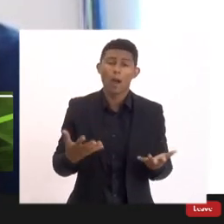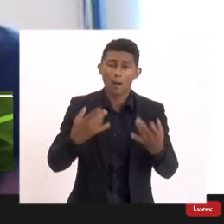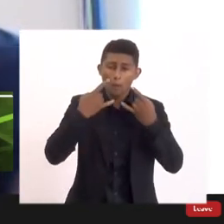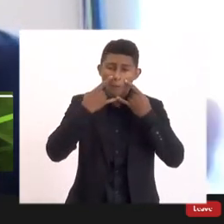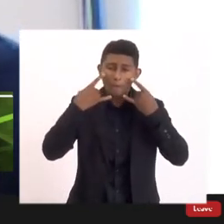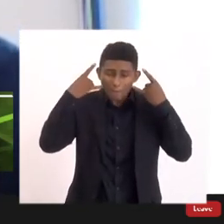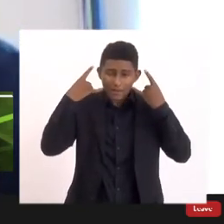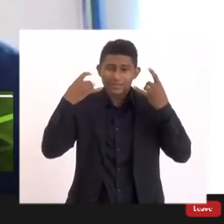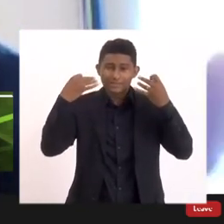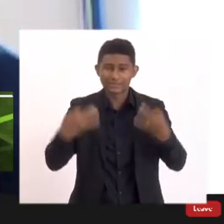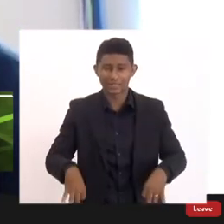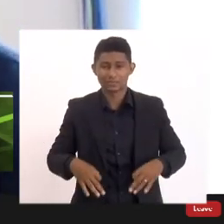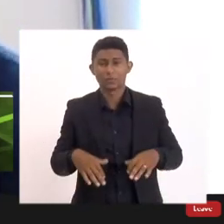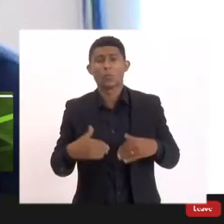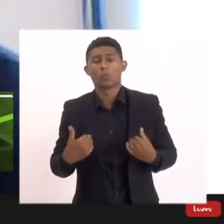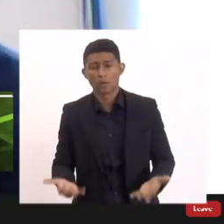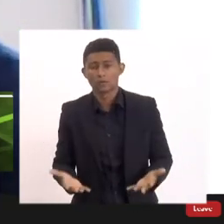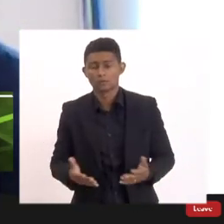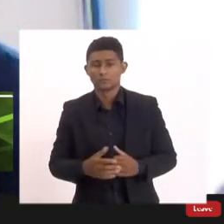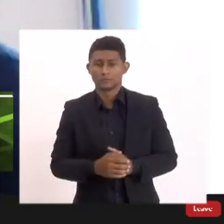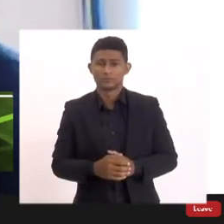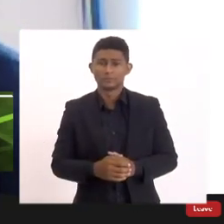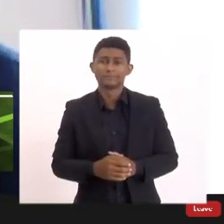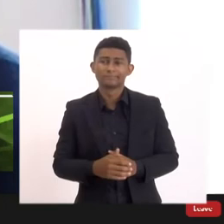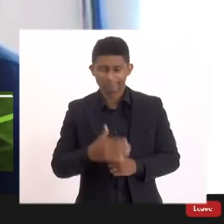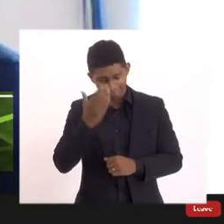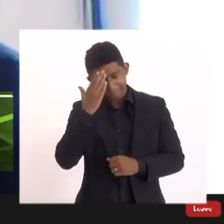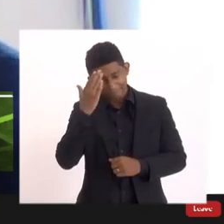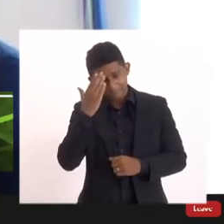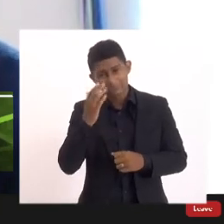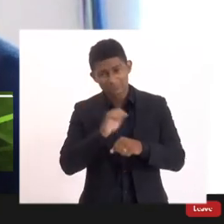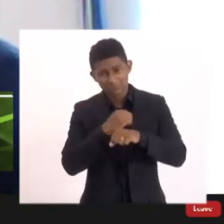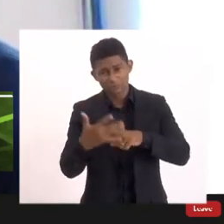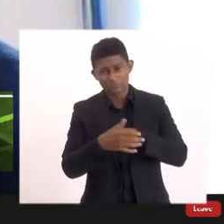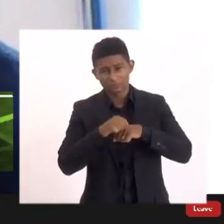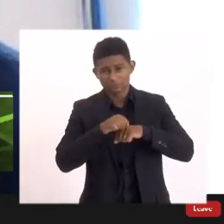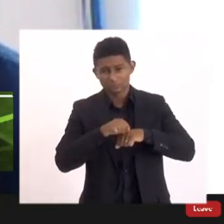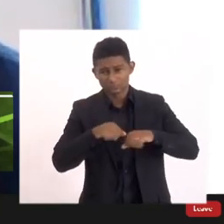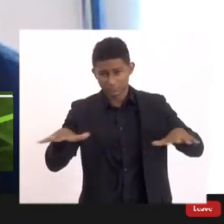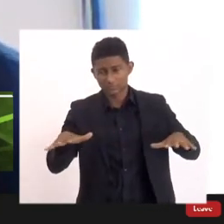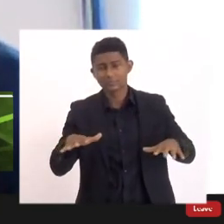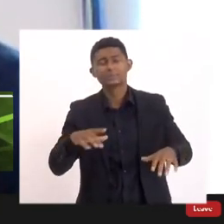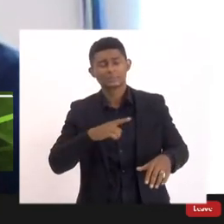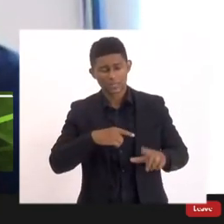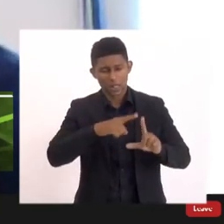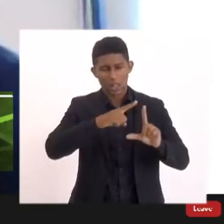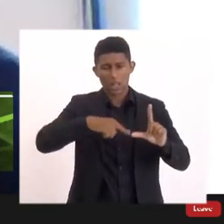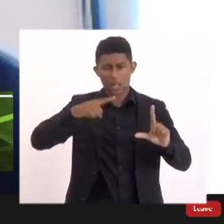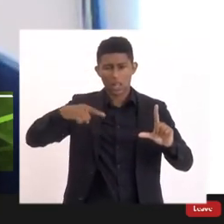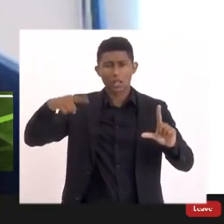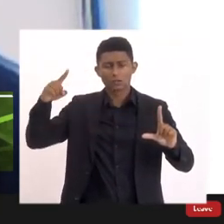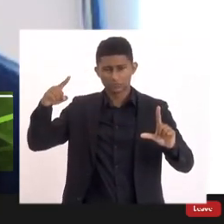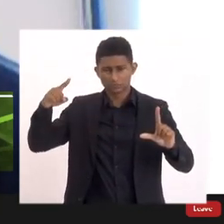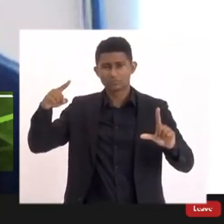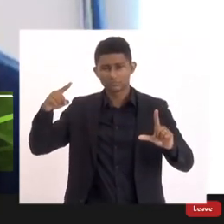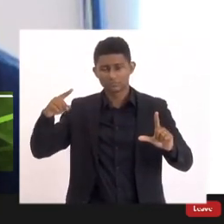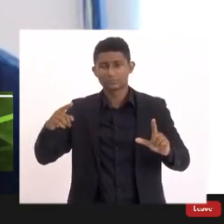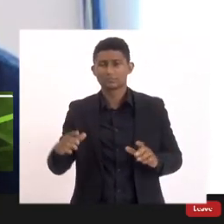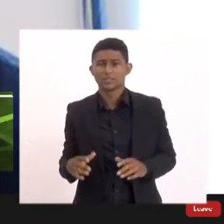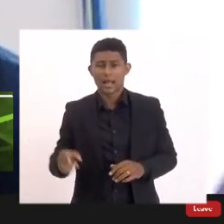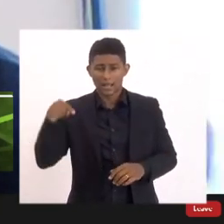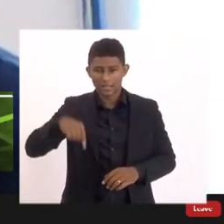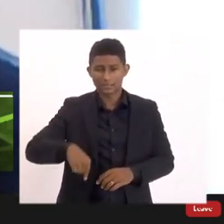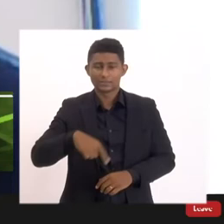adequadas, pelo menos no momento onde a pandemia ainda está com contágios mais altos, como a gente vem ainda enfrentando no estado do